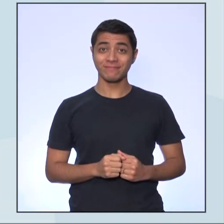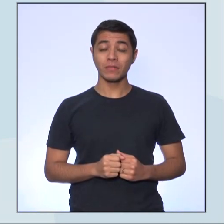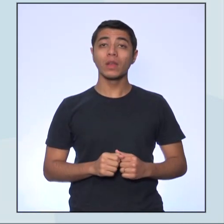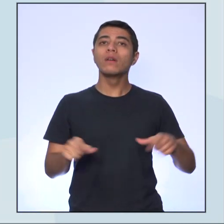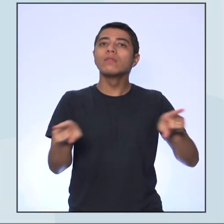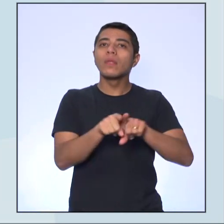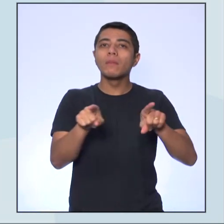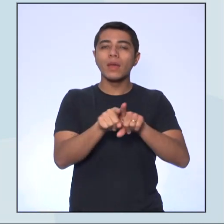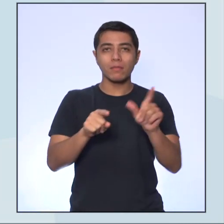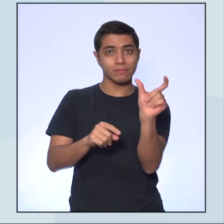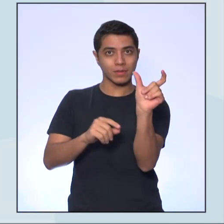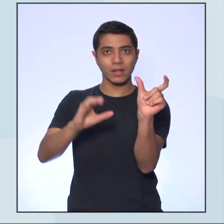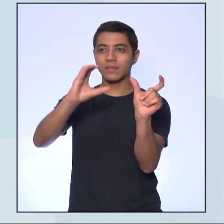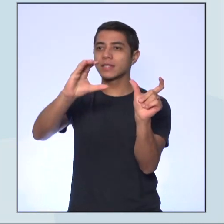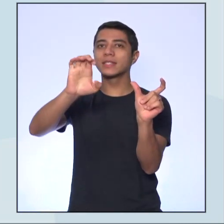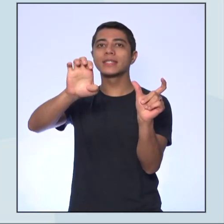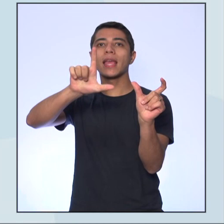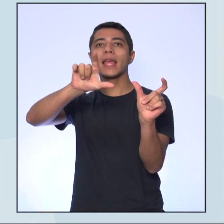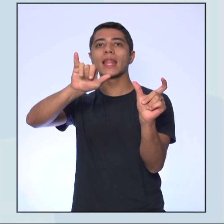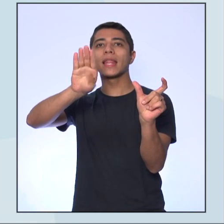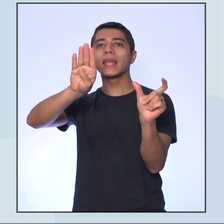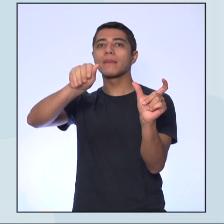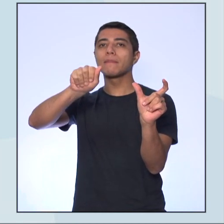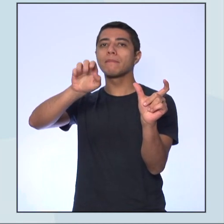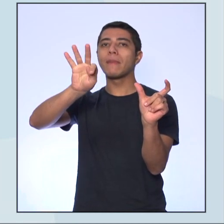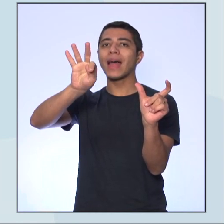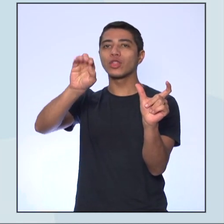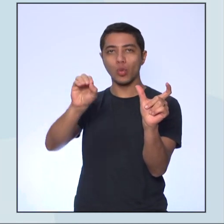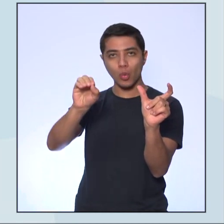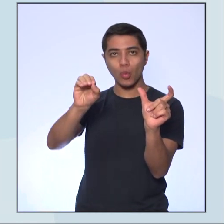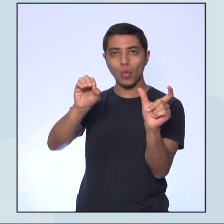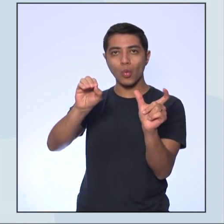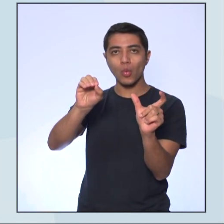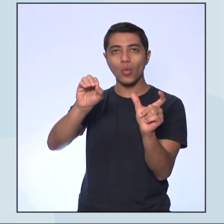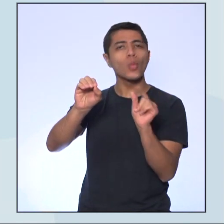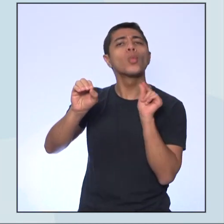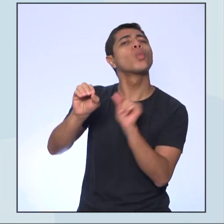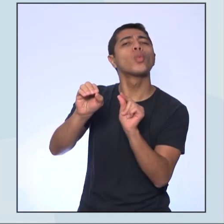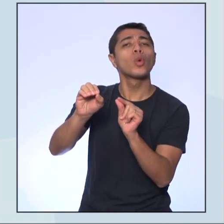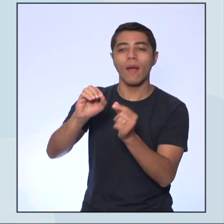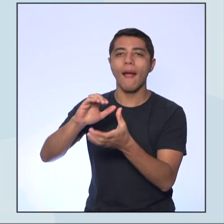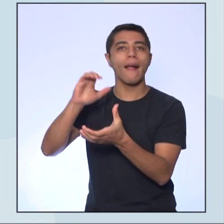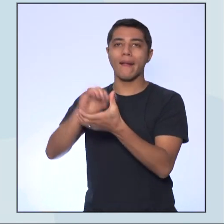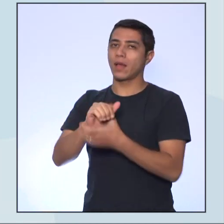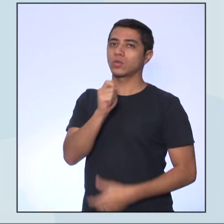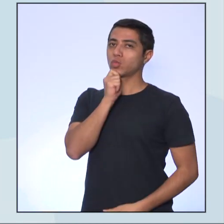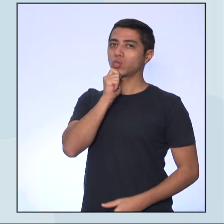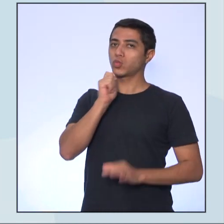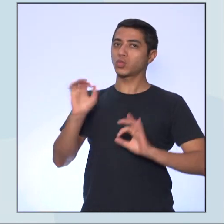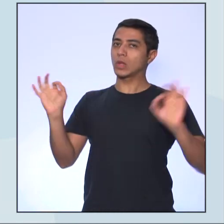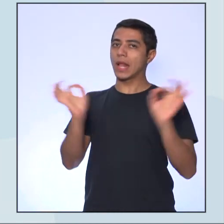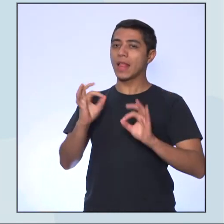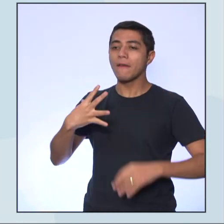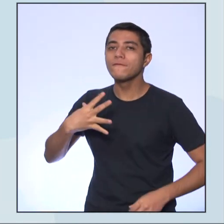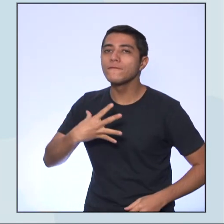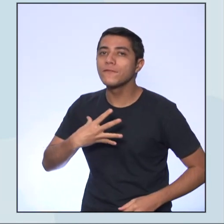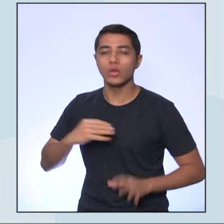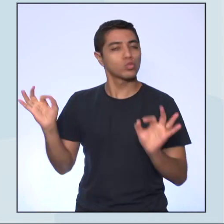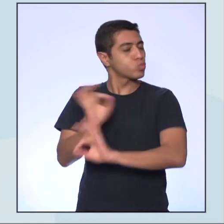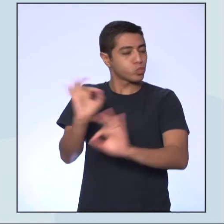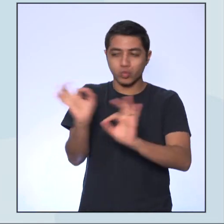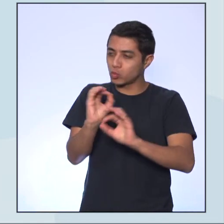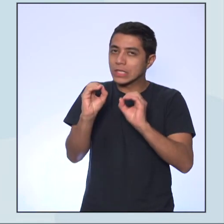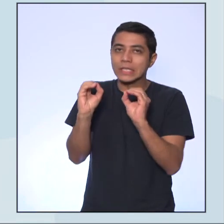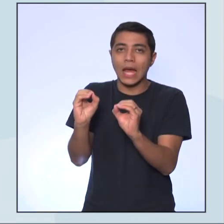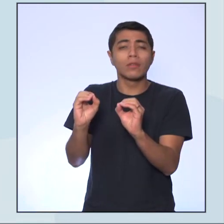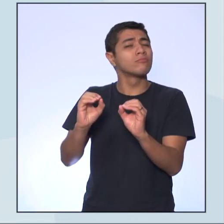de você não casar, não ter filhos, né? E porque eles compraram esses cargos, muitas vezes eles não tinham domínio